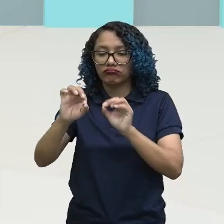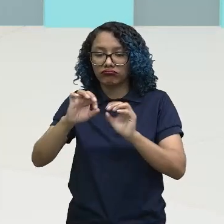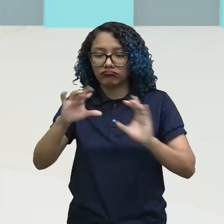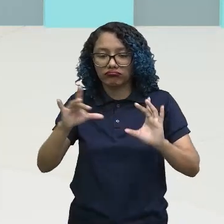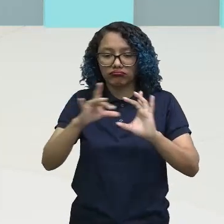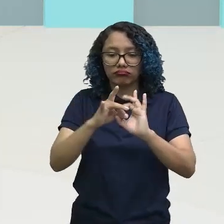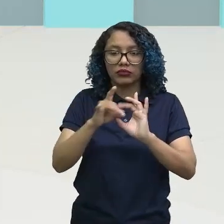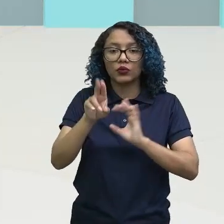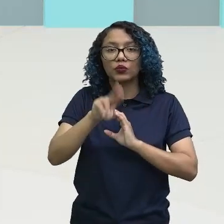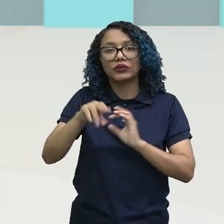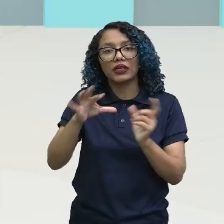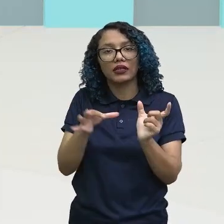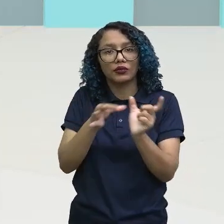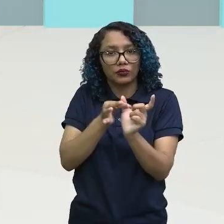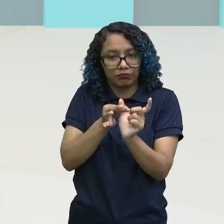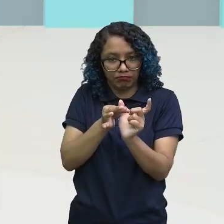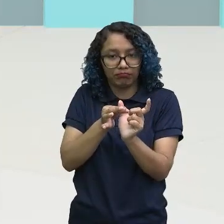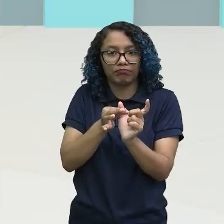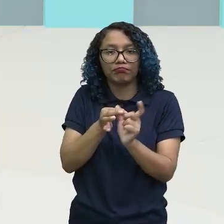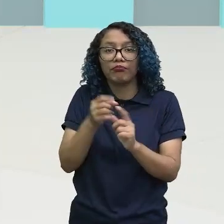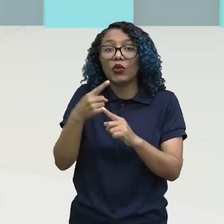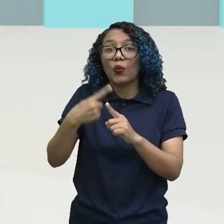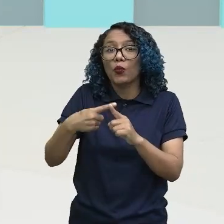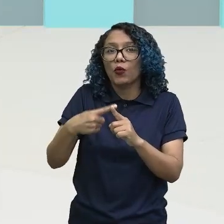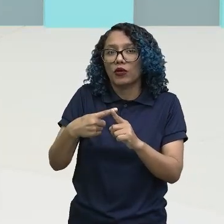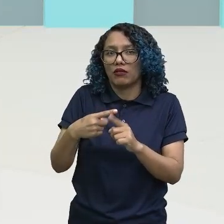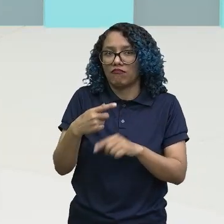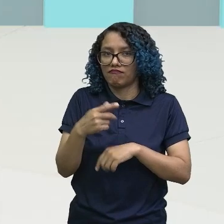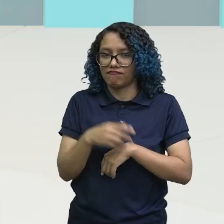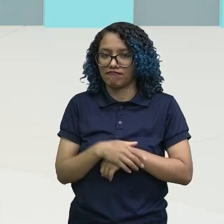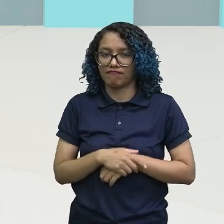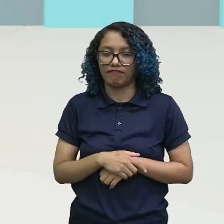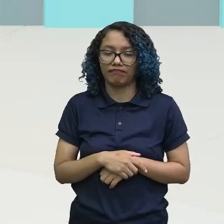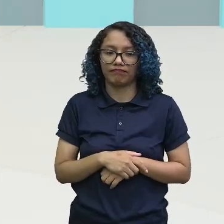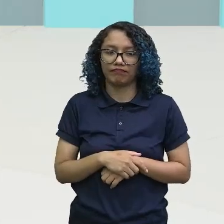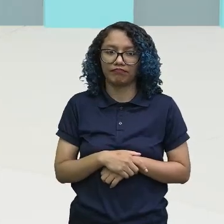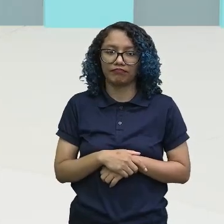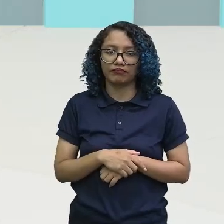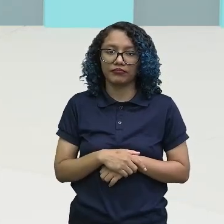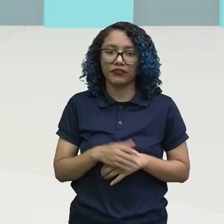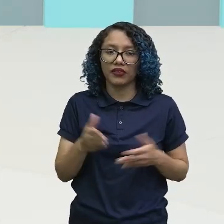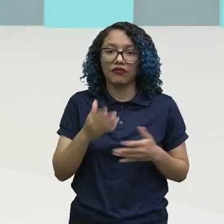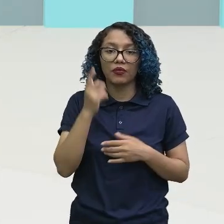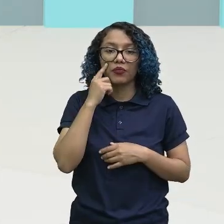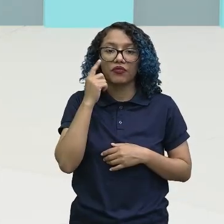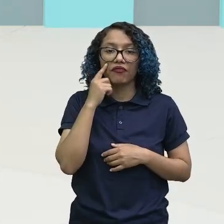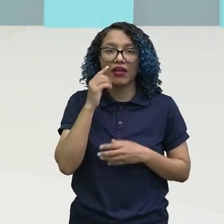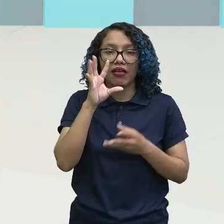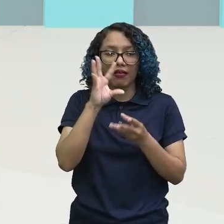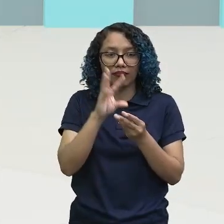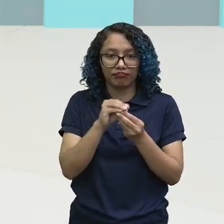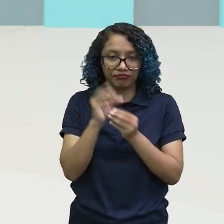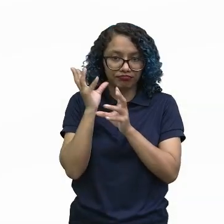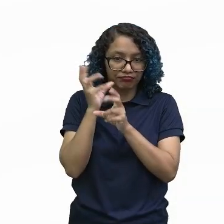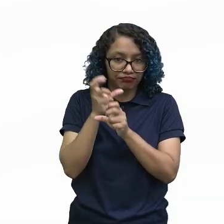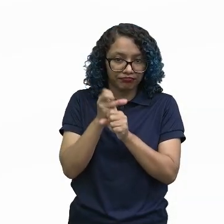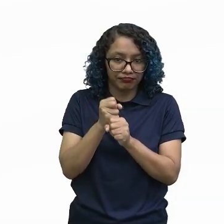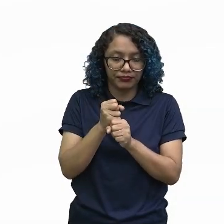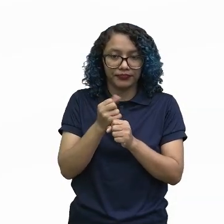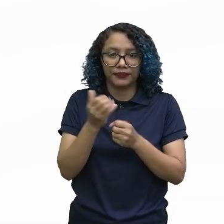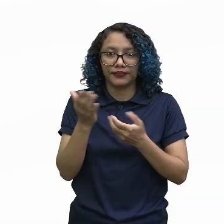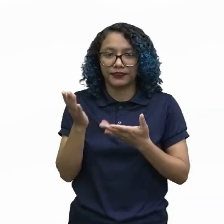essa conjunção. Então, vamos fazer agora uma revisão das orações coordenadas. Vamos